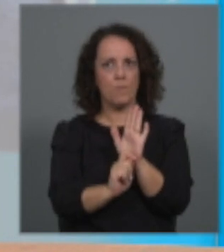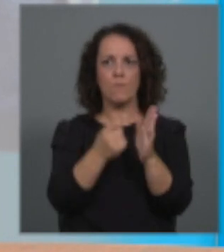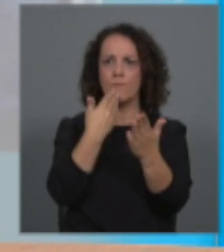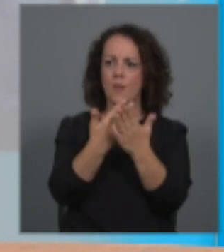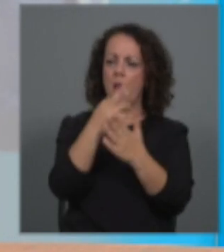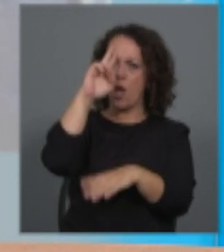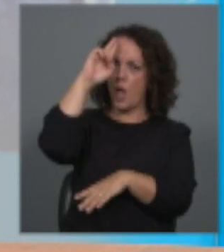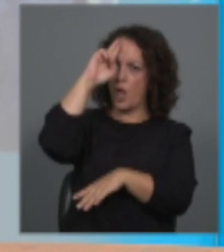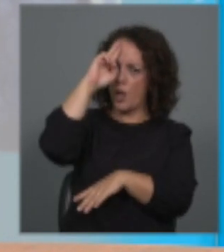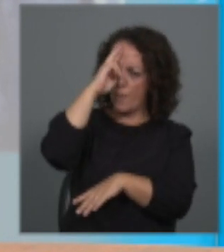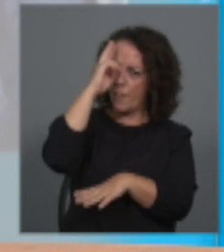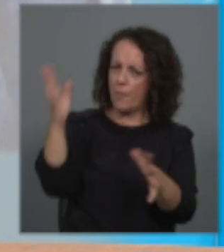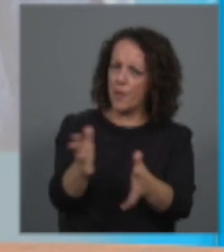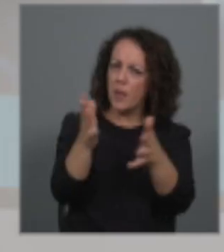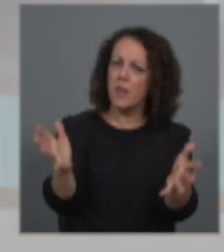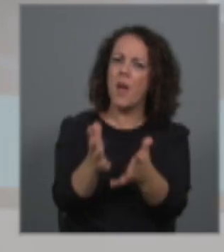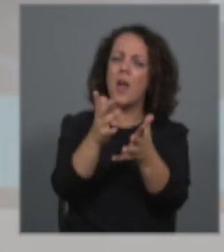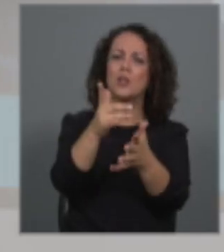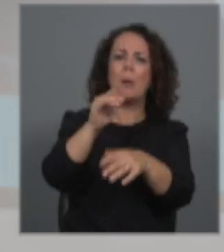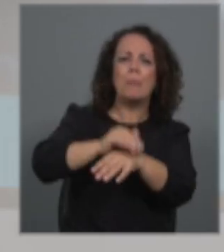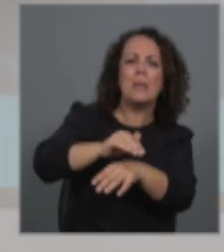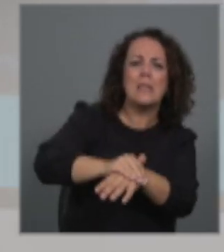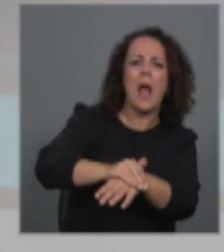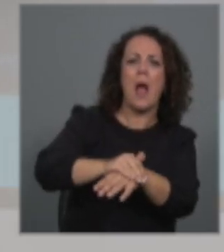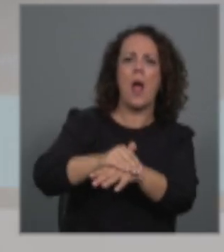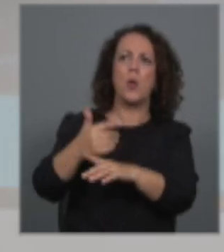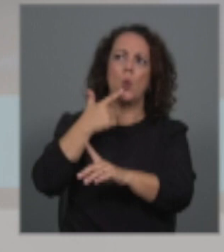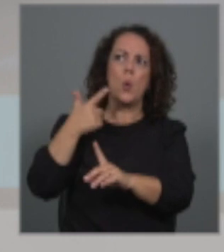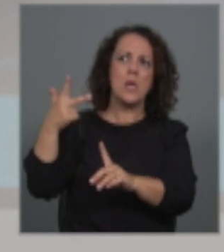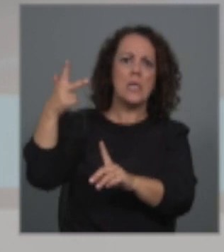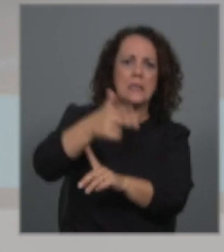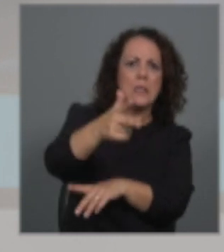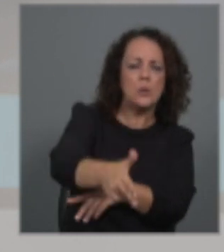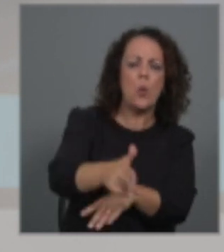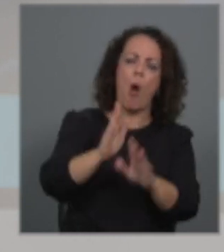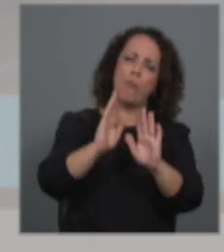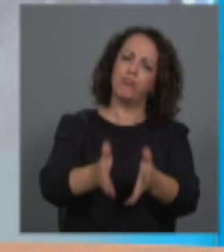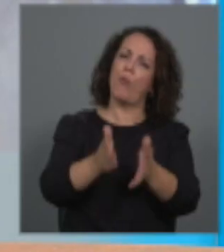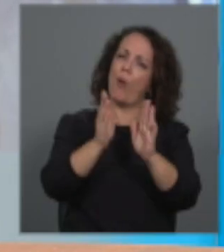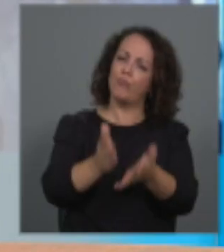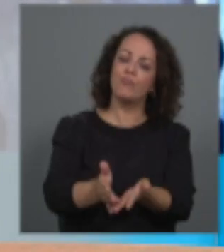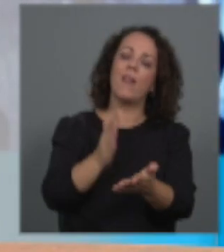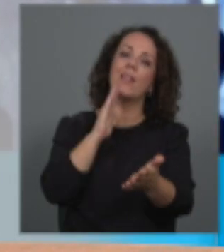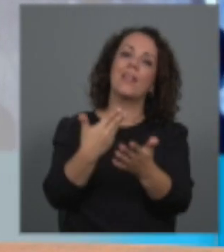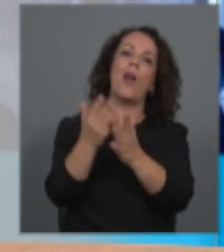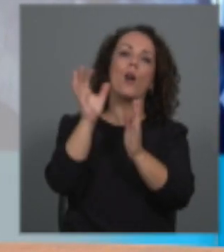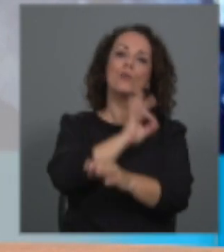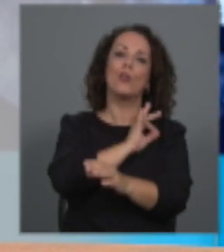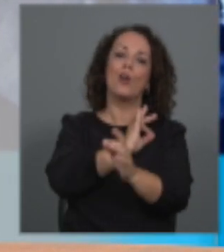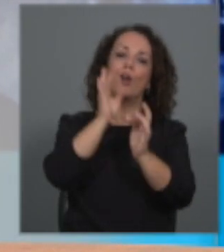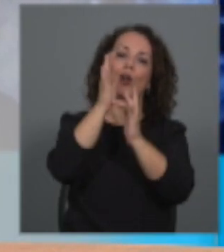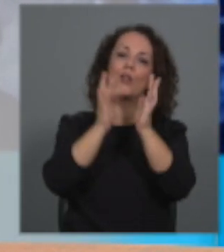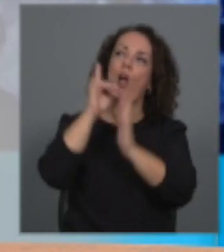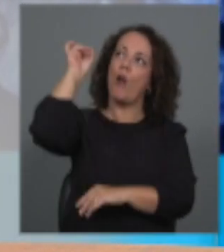Empenhai-vos sem pecado nem motivo algum de censura, para que o Senhor vos encontre na paz. Cá está, para que o